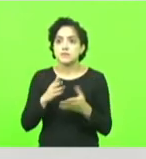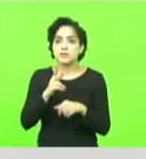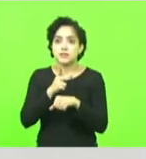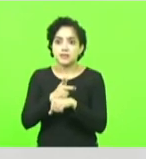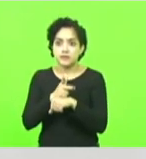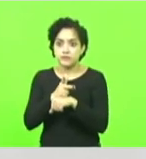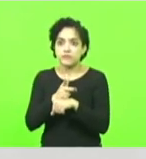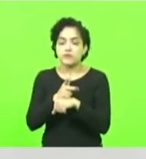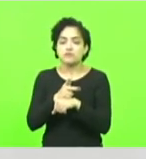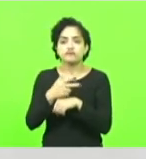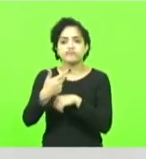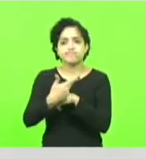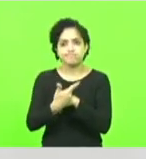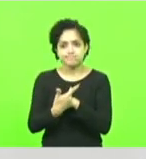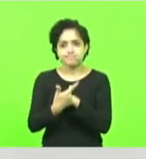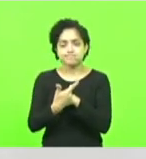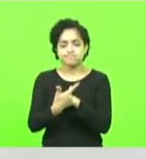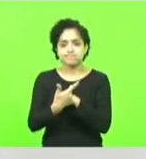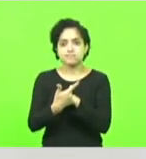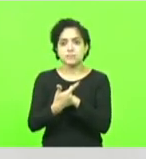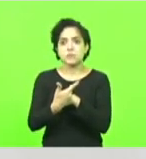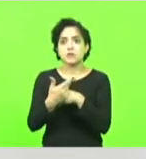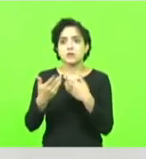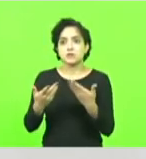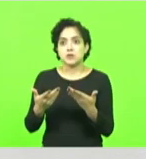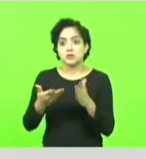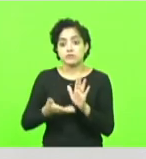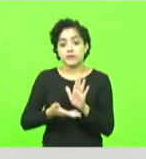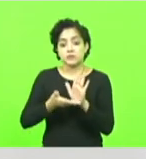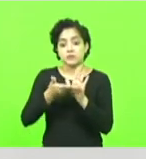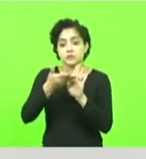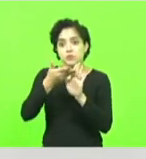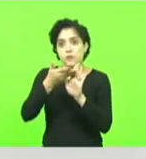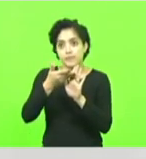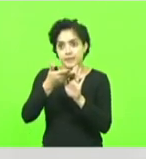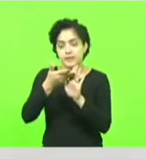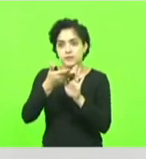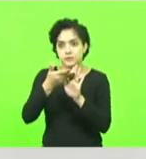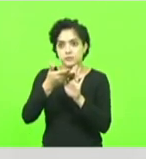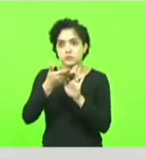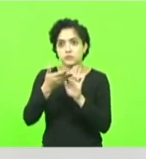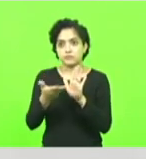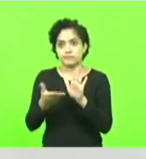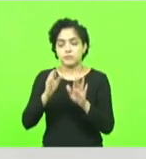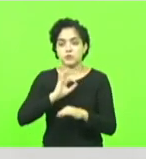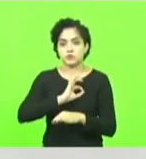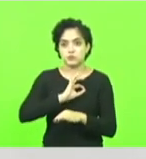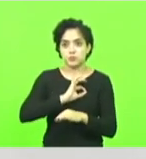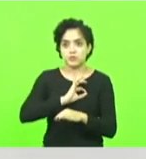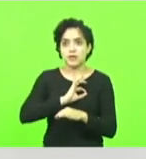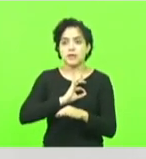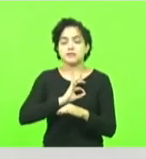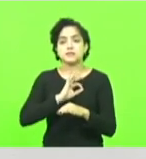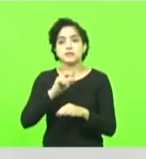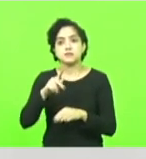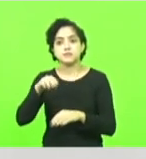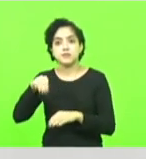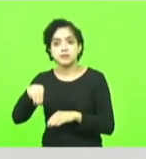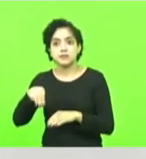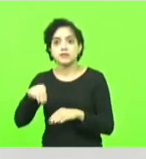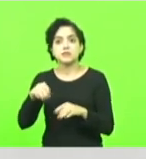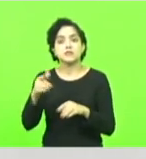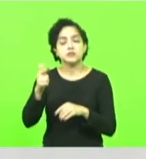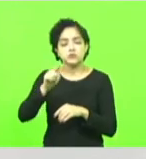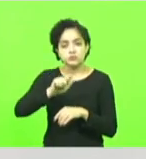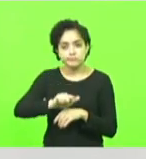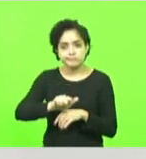me manifestando, né, a favor do aumento linear aos nossos policiais militares. E, mais uma vez, eu quero engrossar aqui a